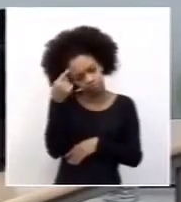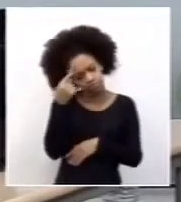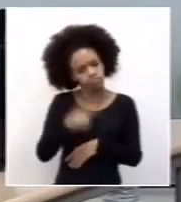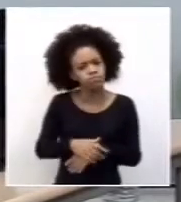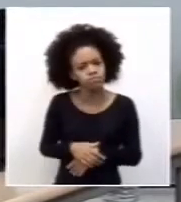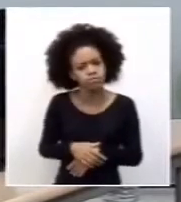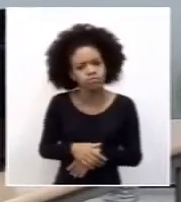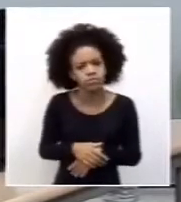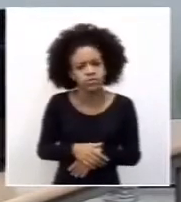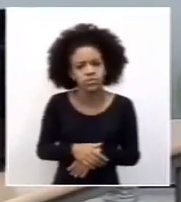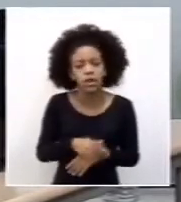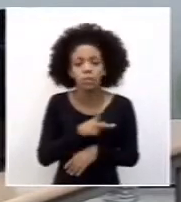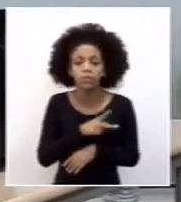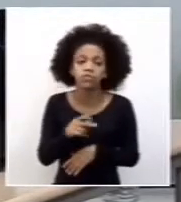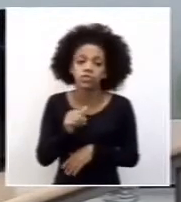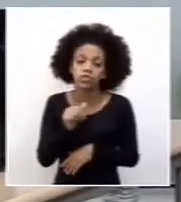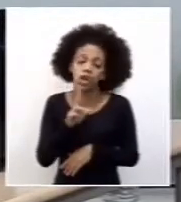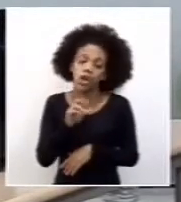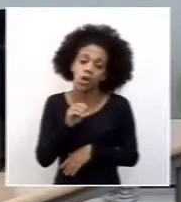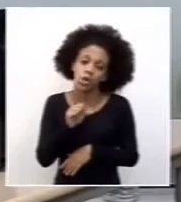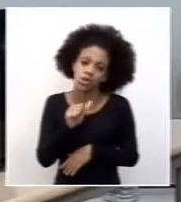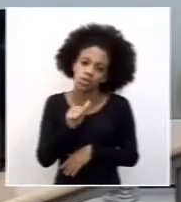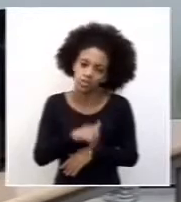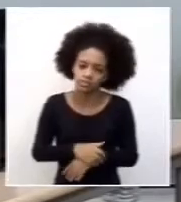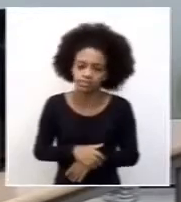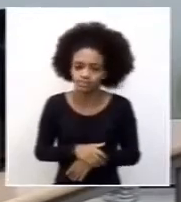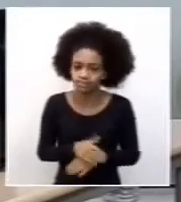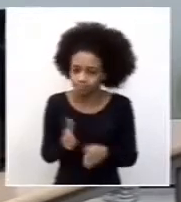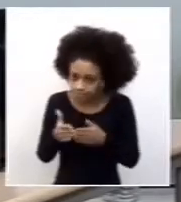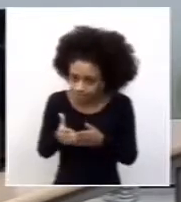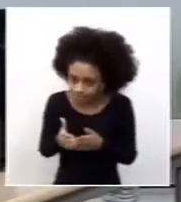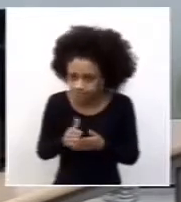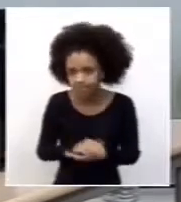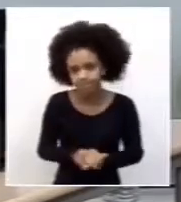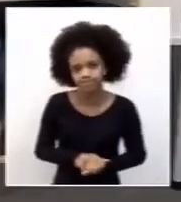da análise da professora Rosa sobre ambientes educacionais. Por favor, né?